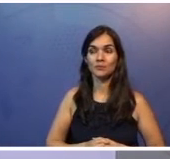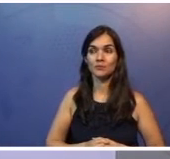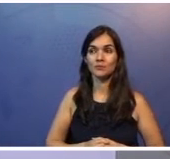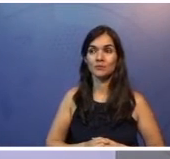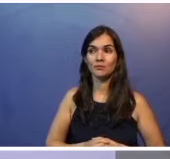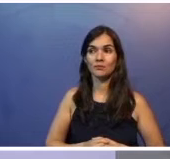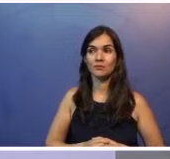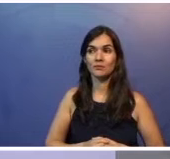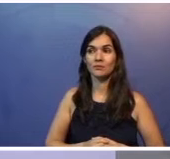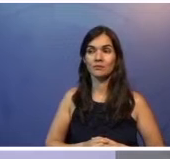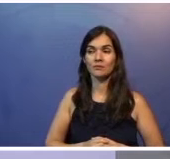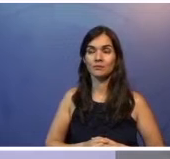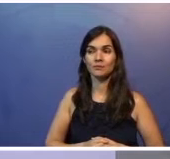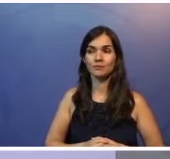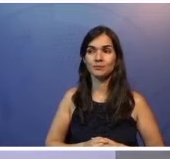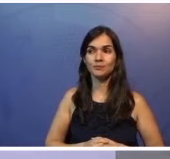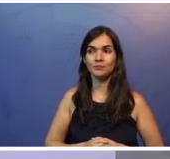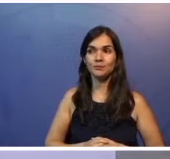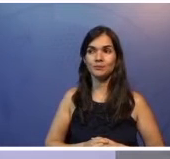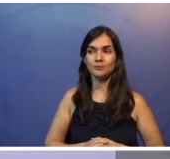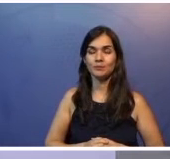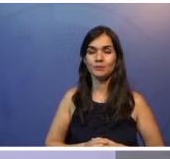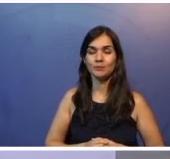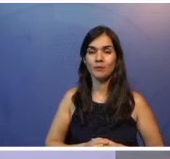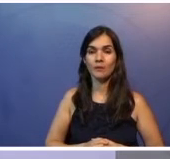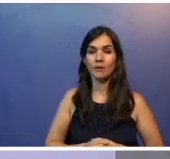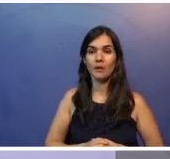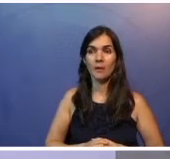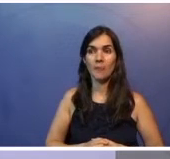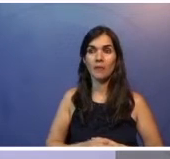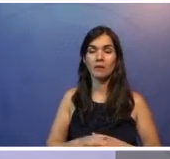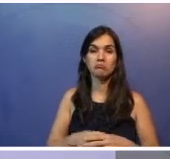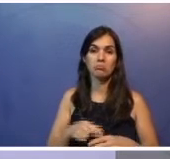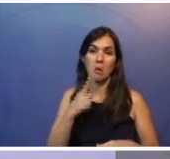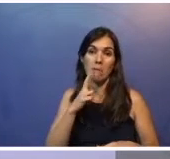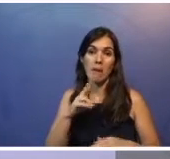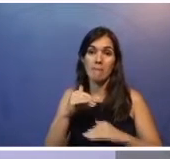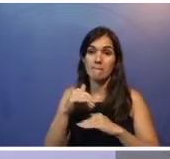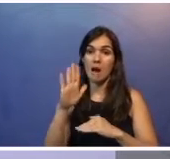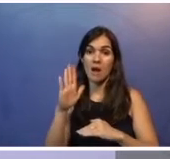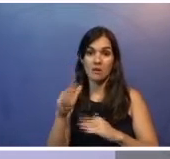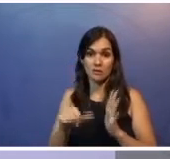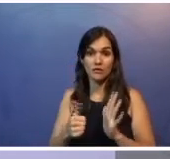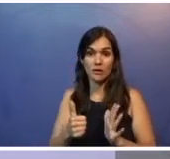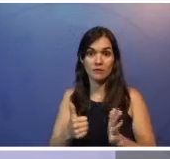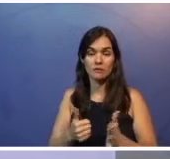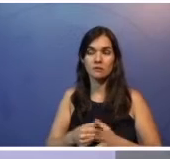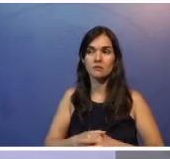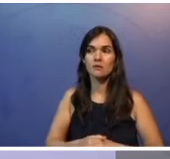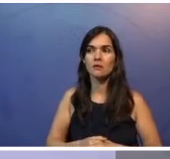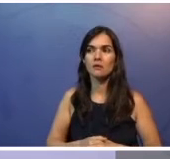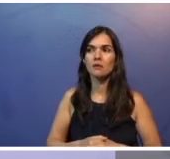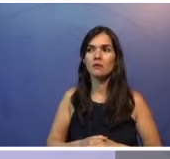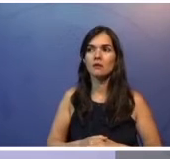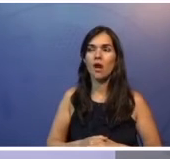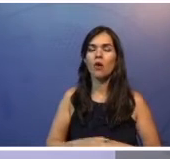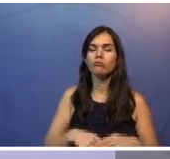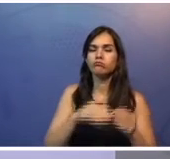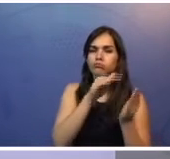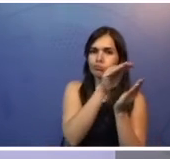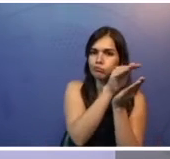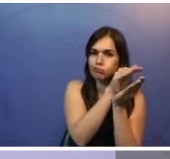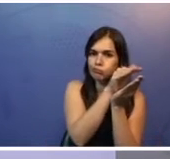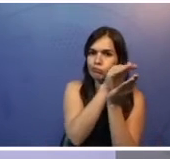ah mai tem algum número que aparece mais vezes e aqui eu coloquei em ordem crescente